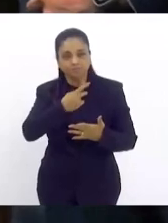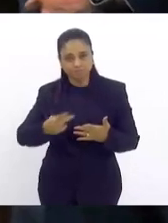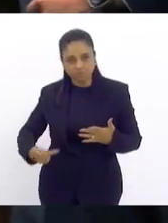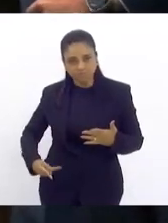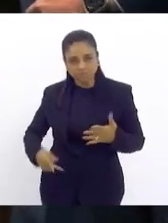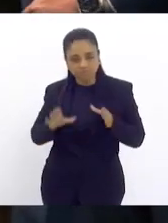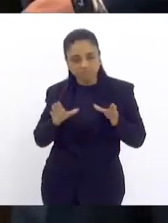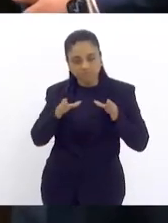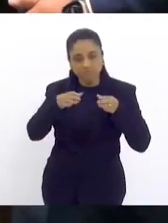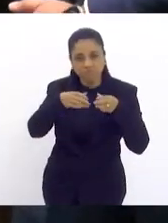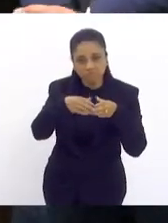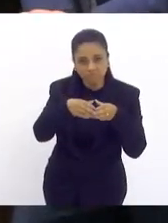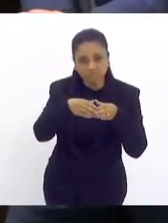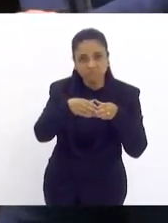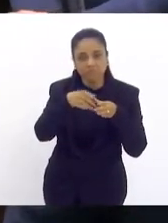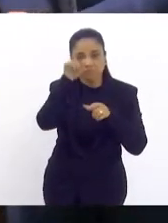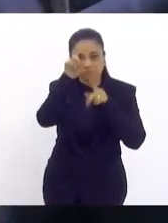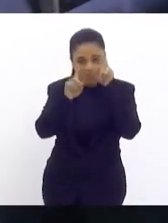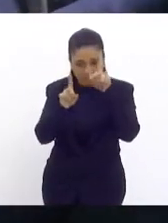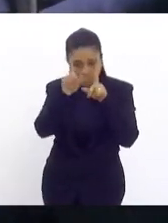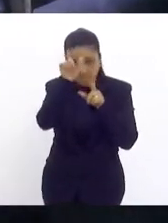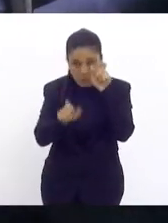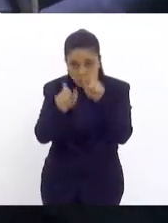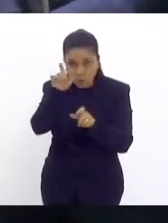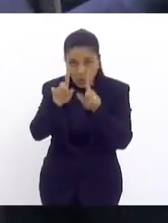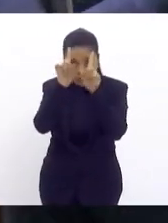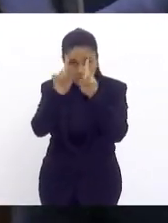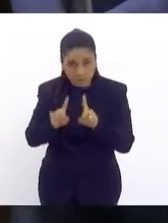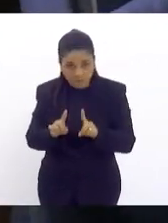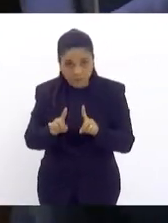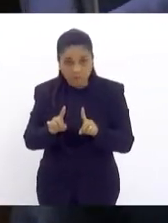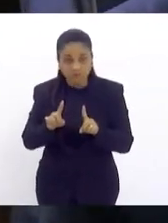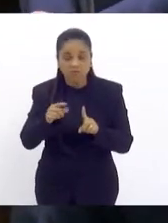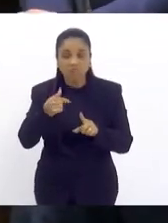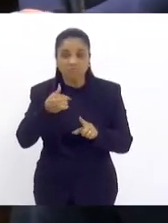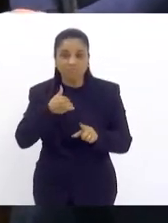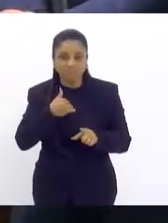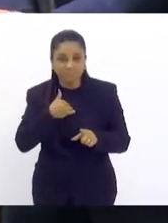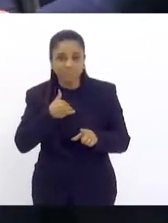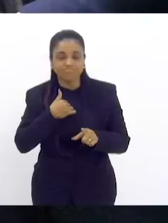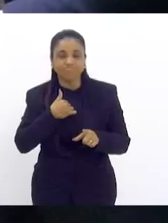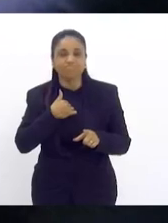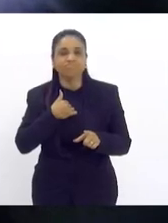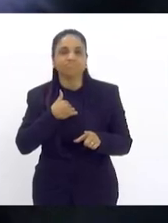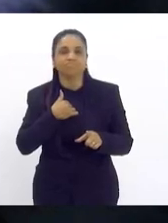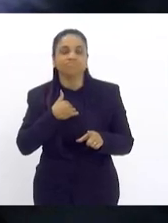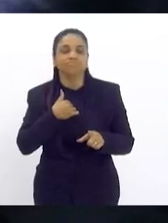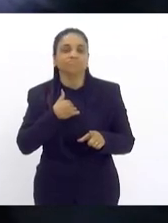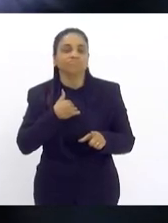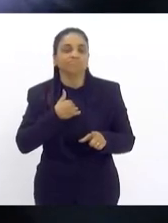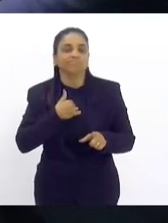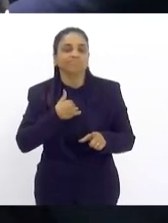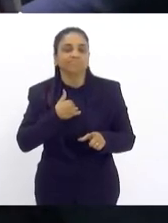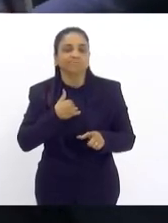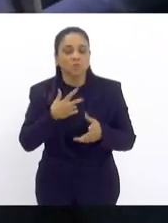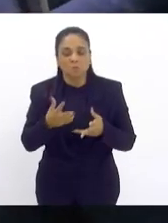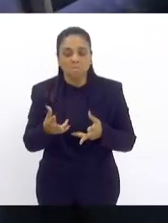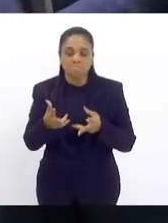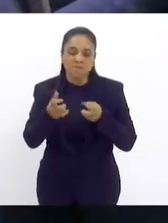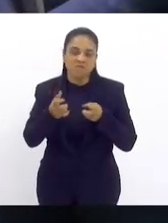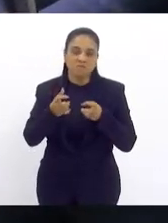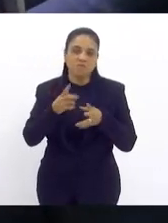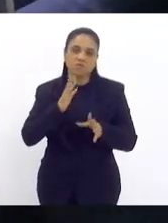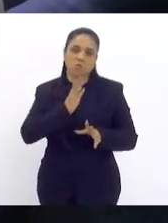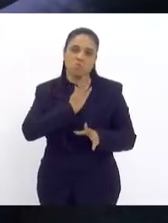não me senti atingido e não não acho que chegou a todos os corações como deveriam ter como deveria